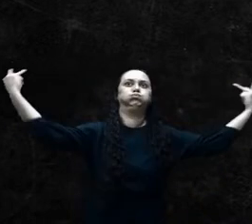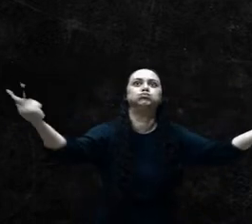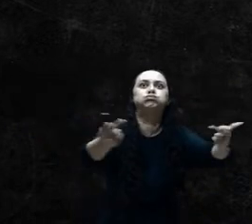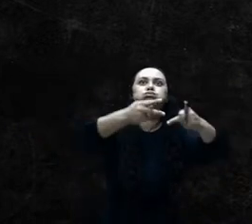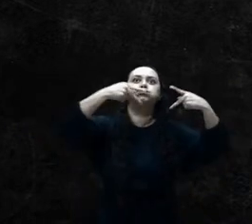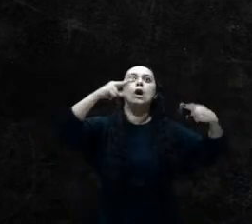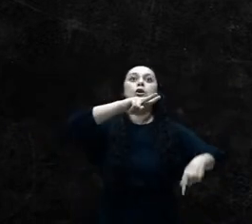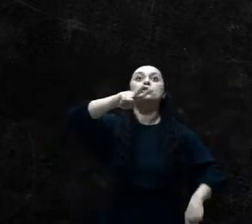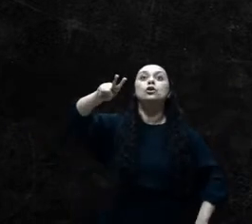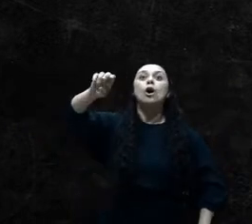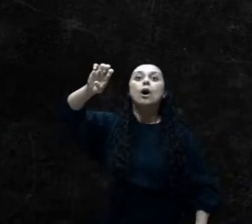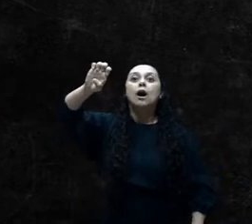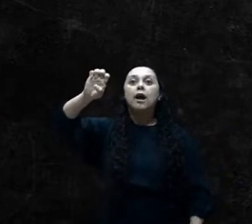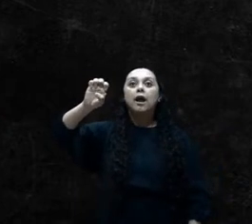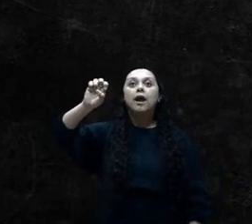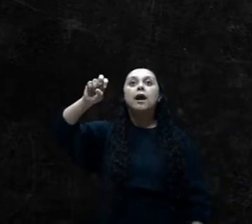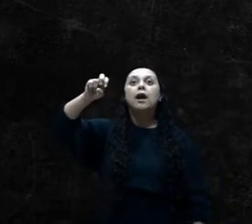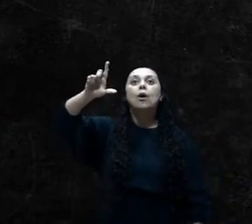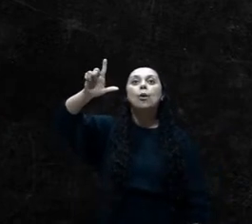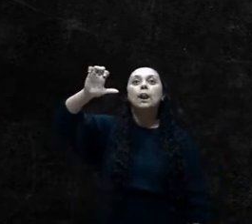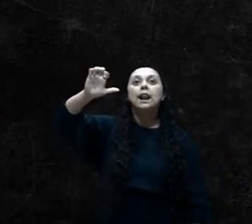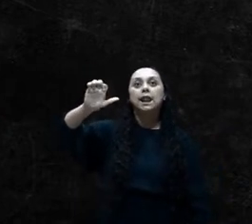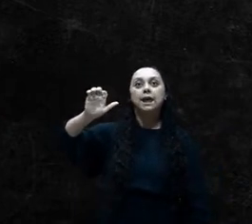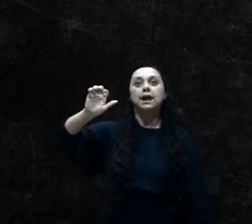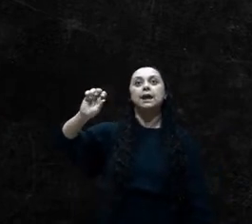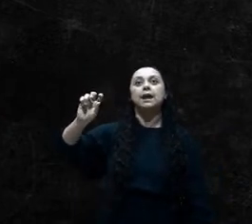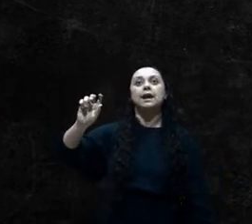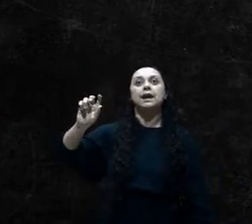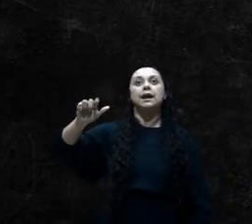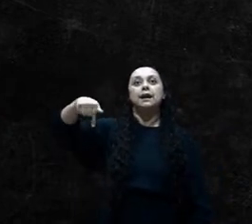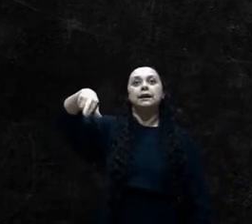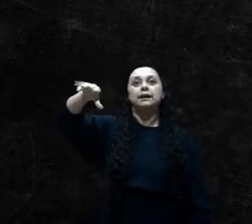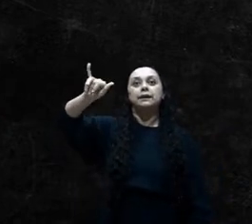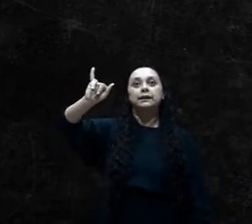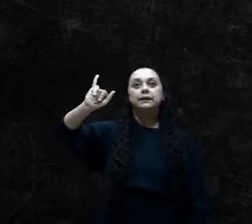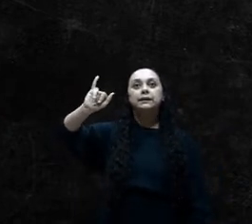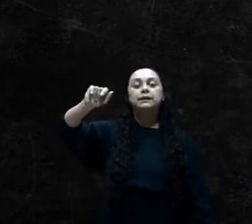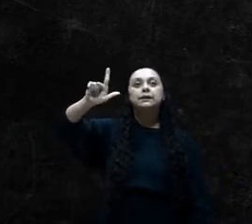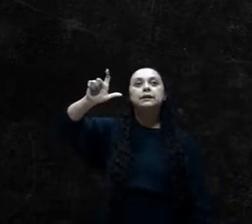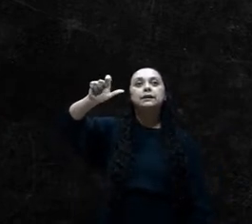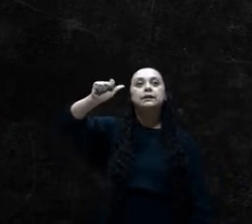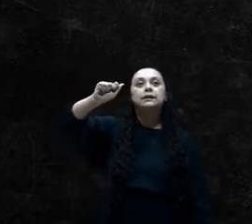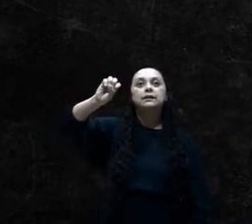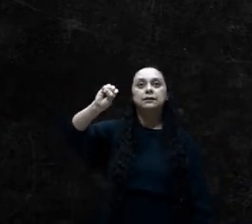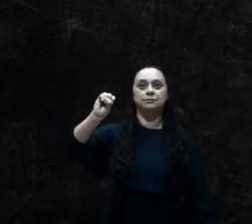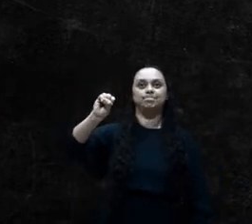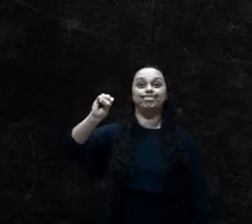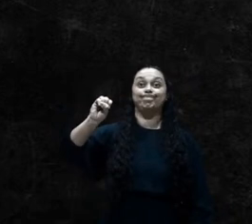euroil de vez em quando Deus permite um tufão de Vento chamado euroil nas